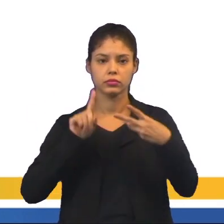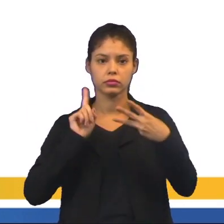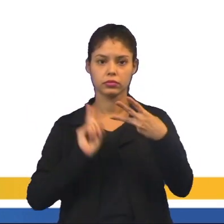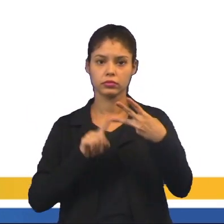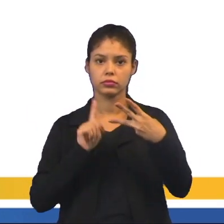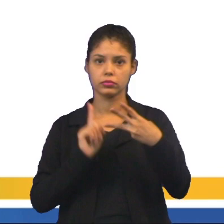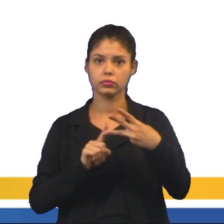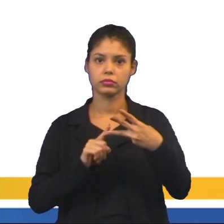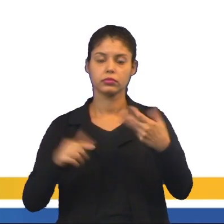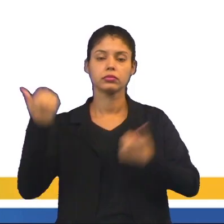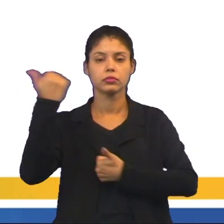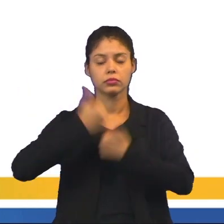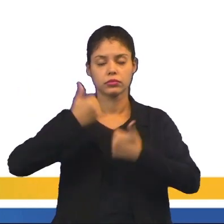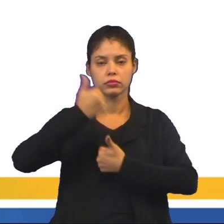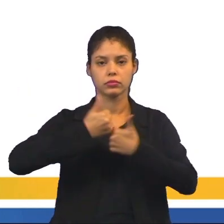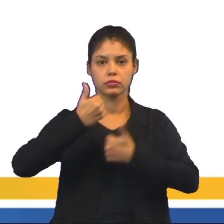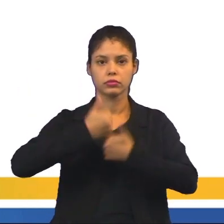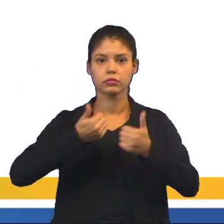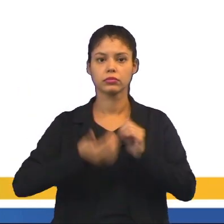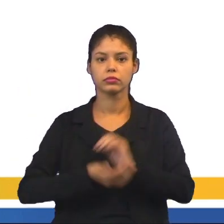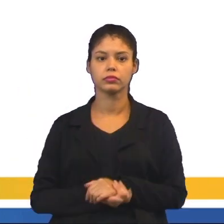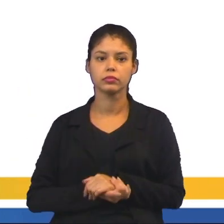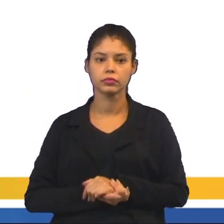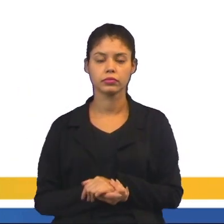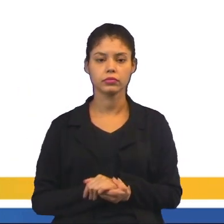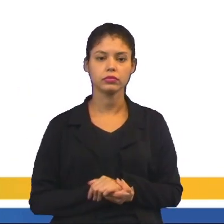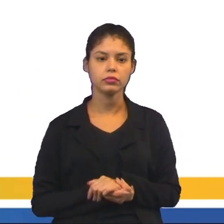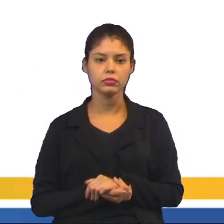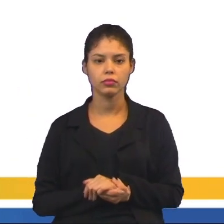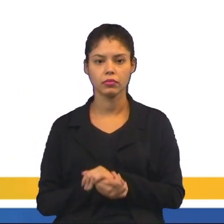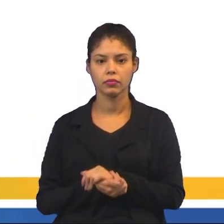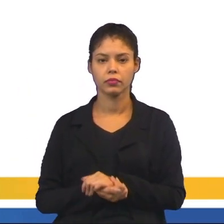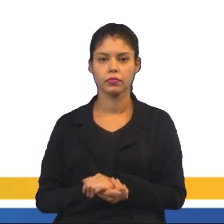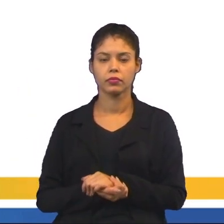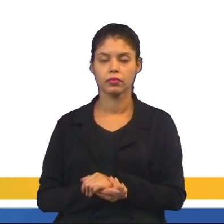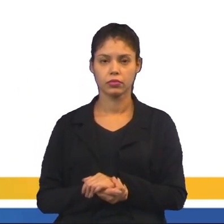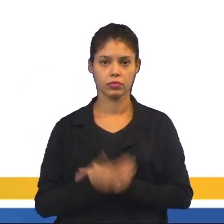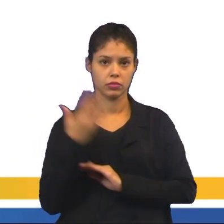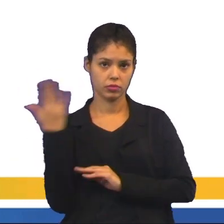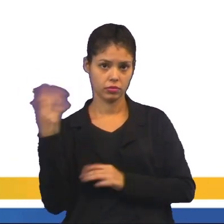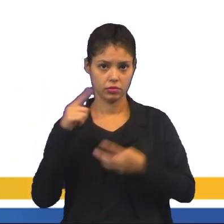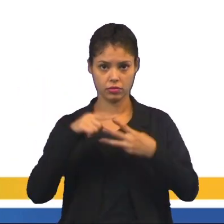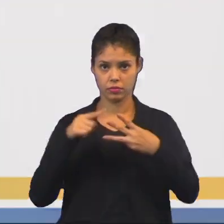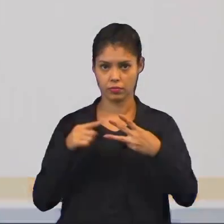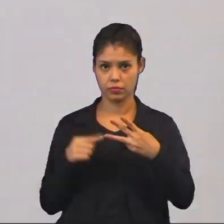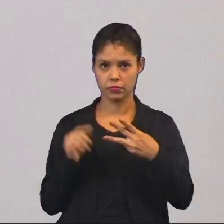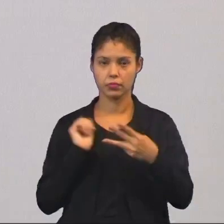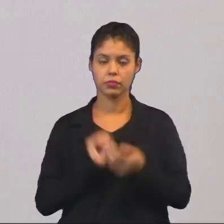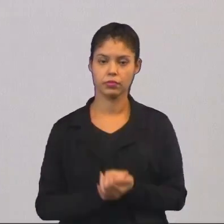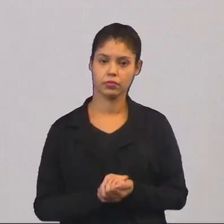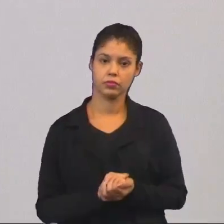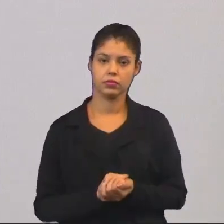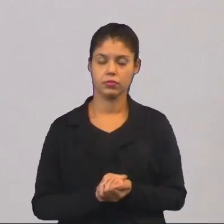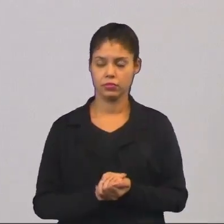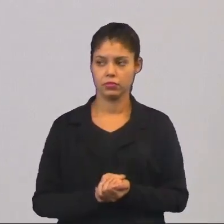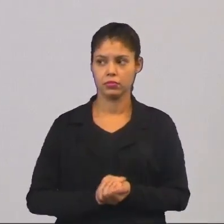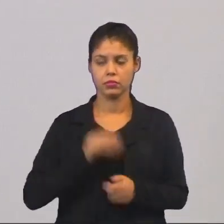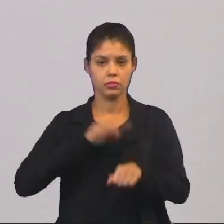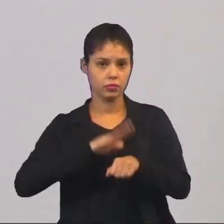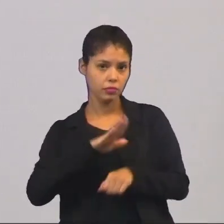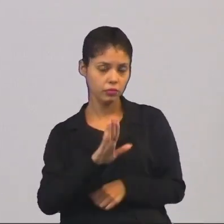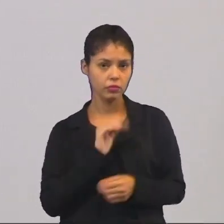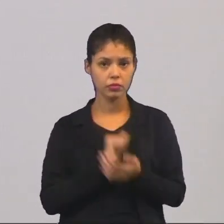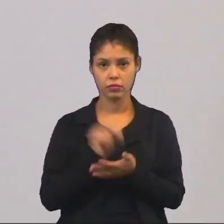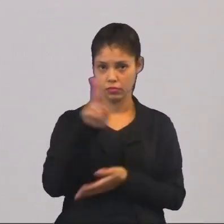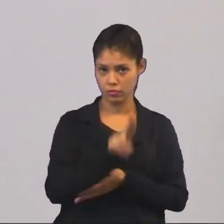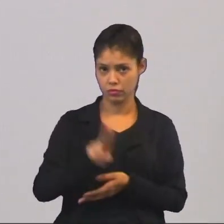da adição e o método da substituição. Tá? Esses três, pessoal, são os que mais a